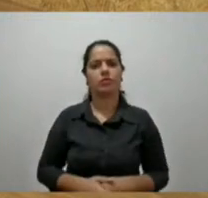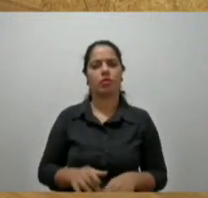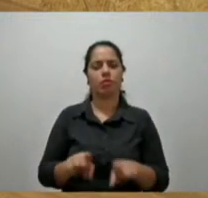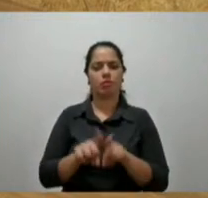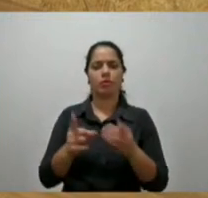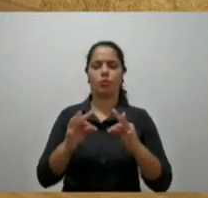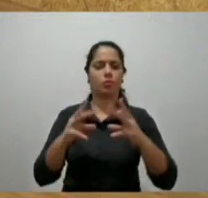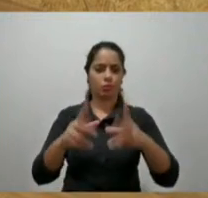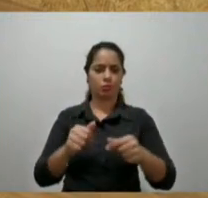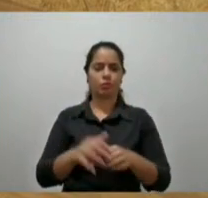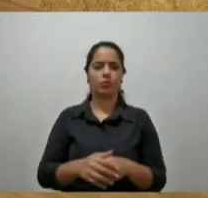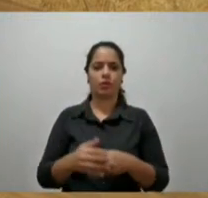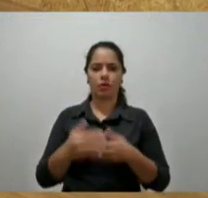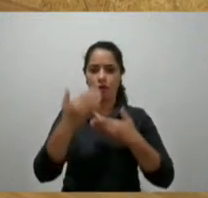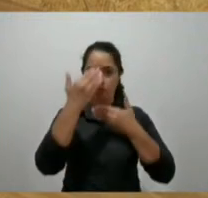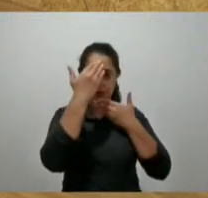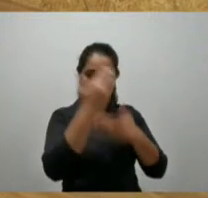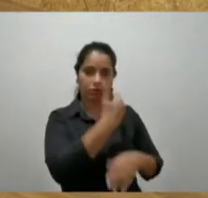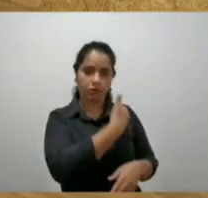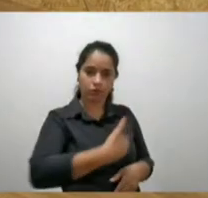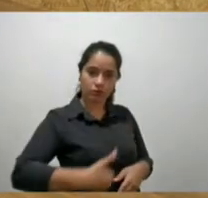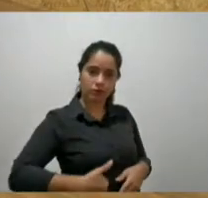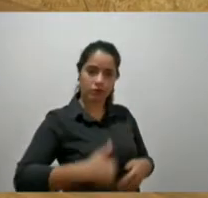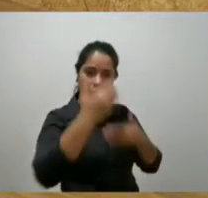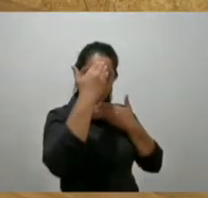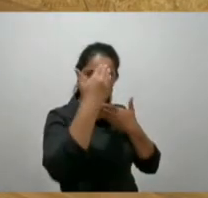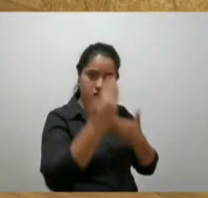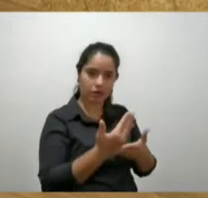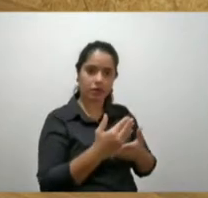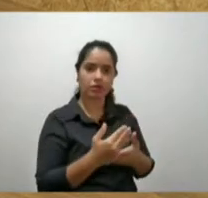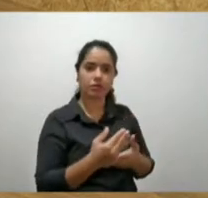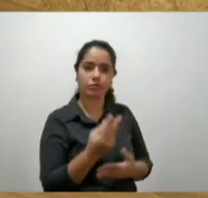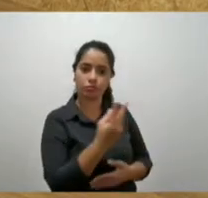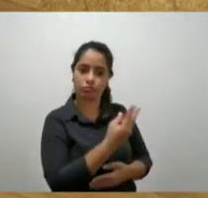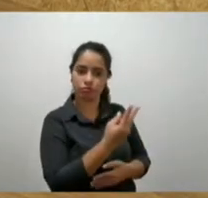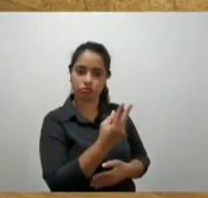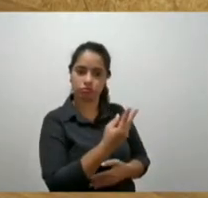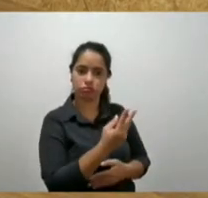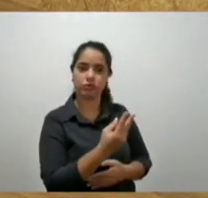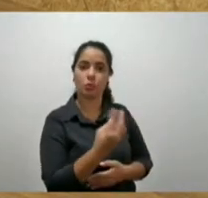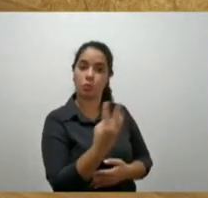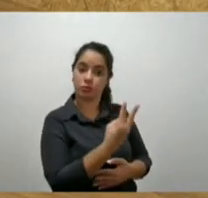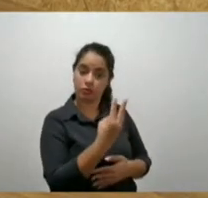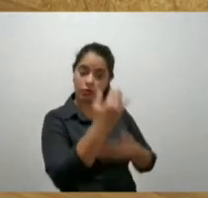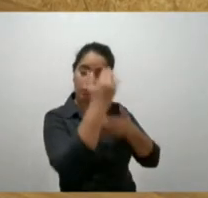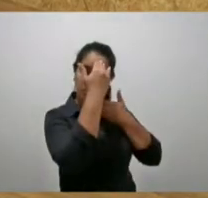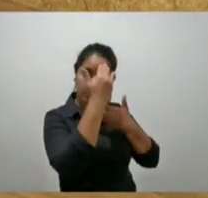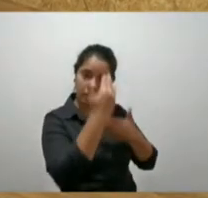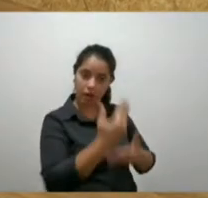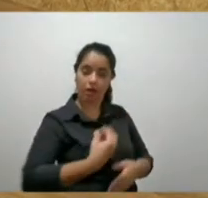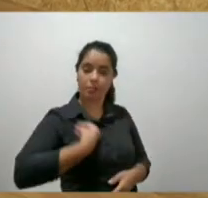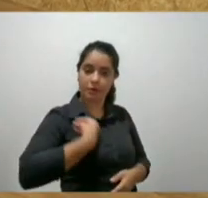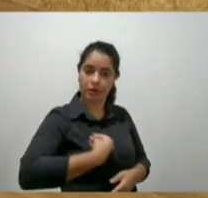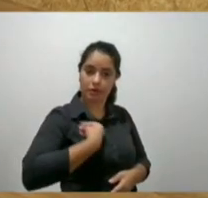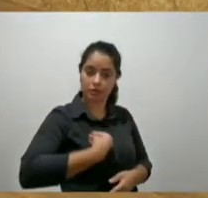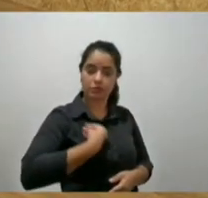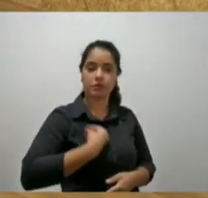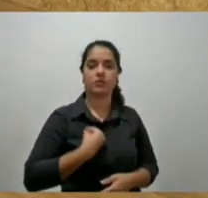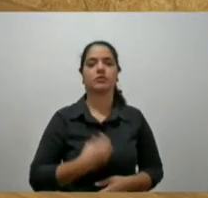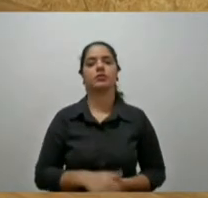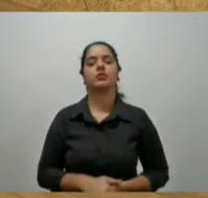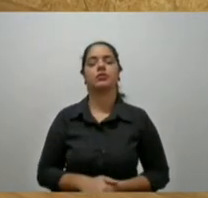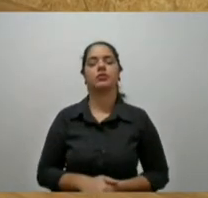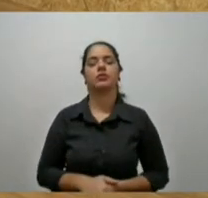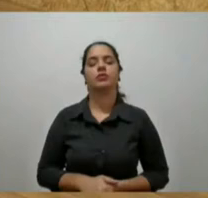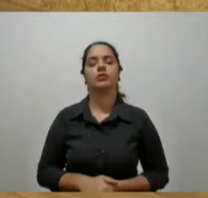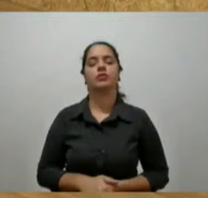Muito obrigado, doutor Zé Armando, ministro Nelson Jobim, governador Casagrande, pela participação aqui no Encontro IBF 2021. E,